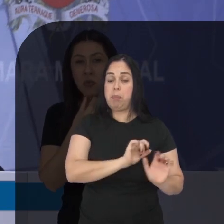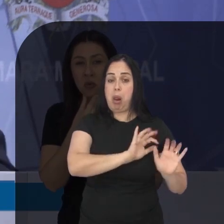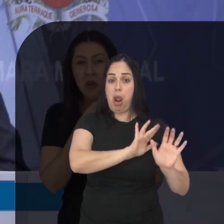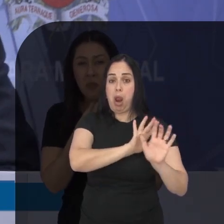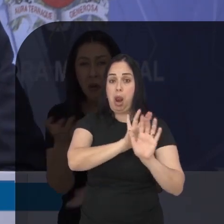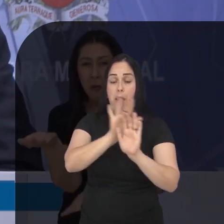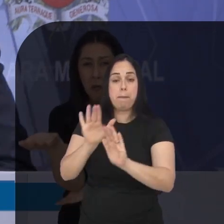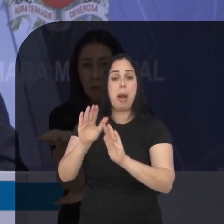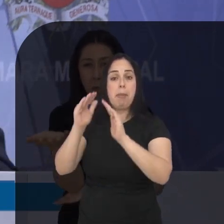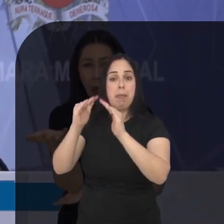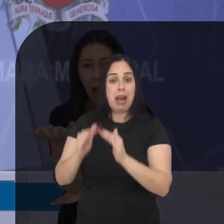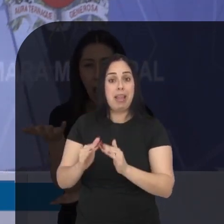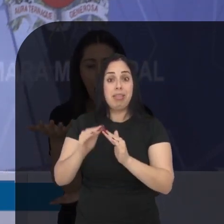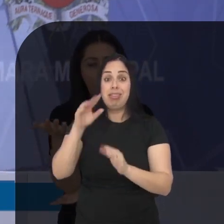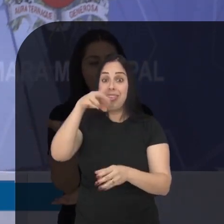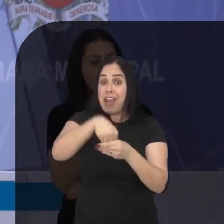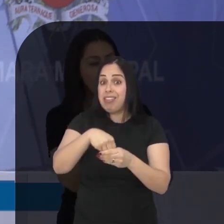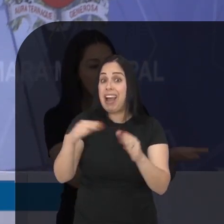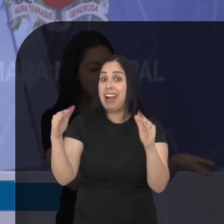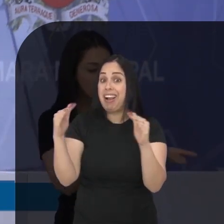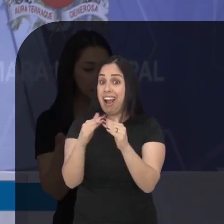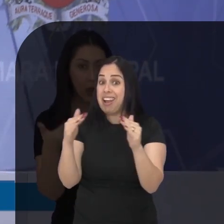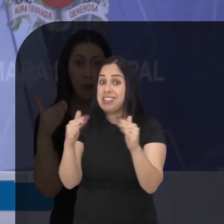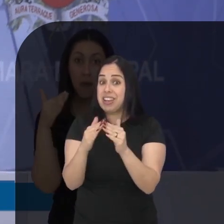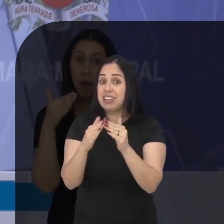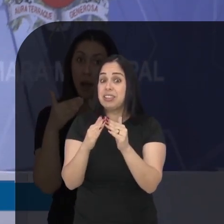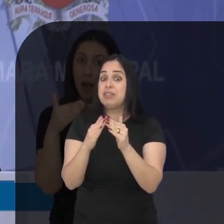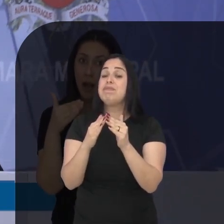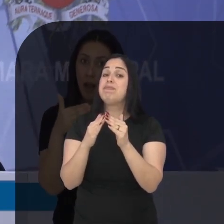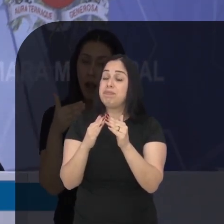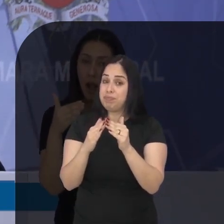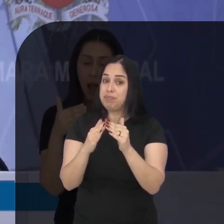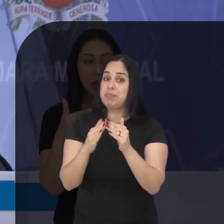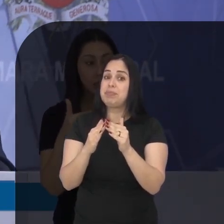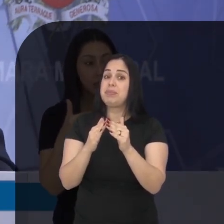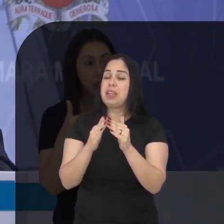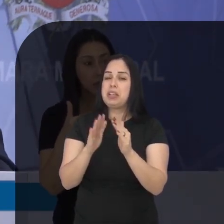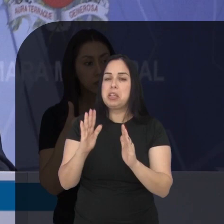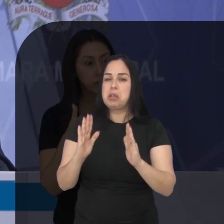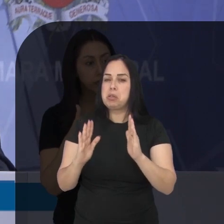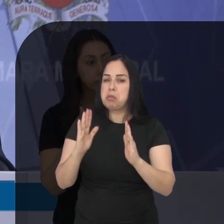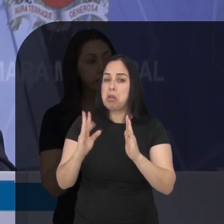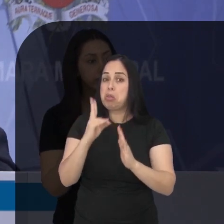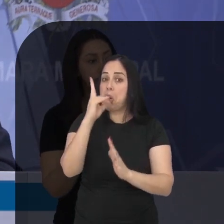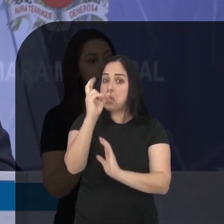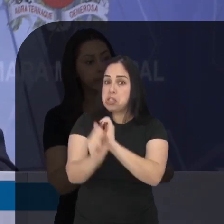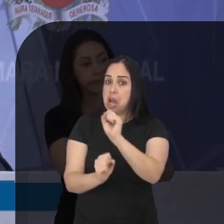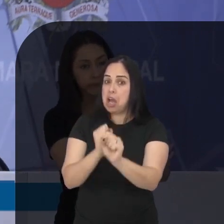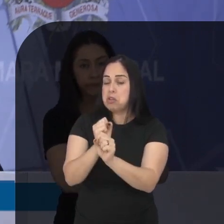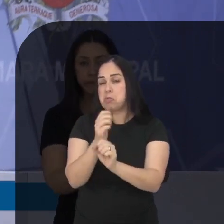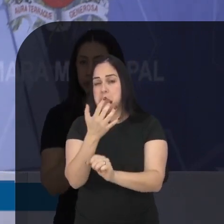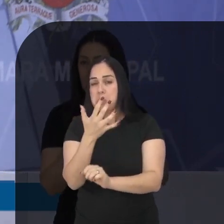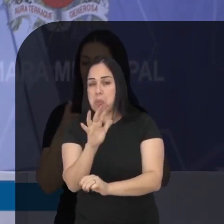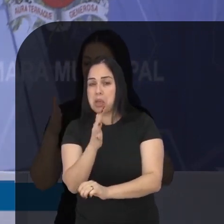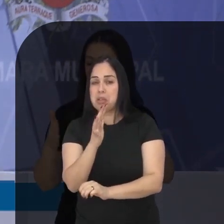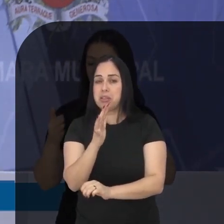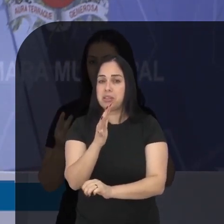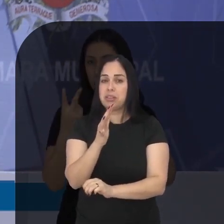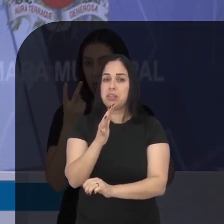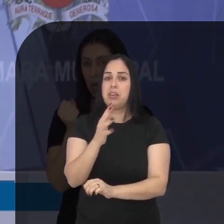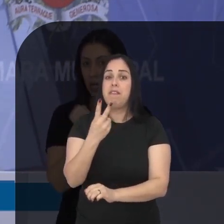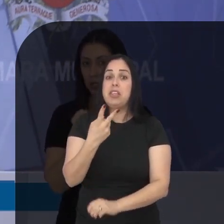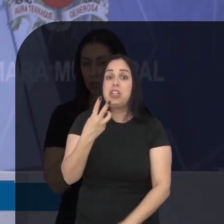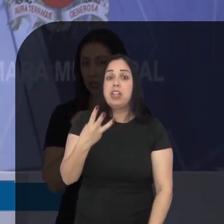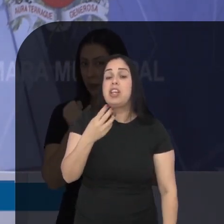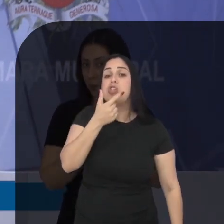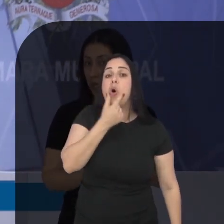rua, para morar em sua casa, os quais ali permaneceram por cerca de 2 anos e meio.